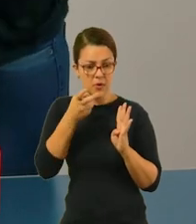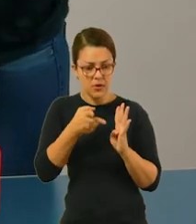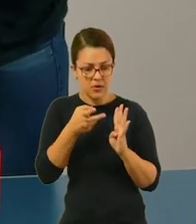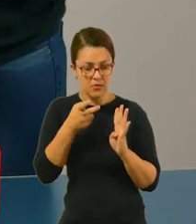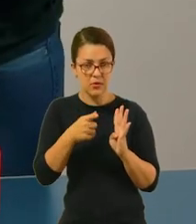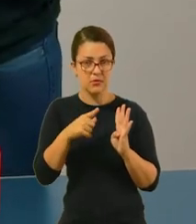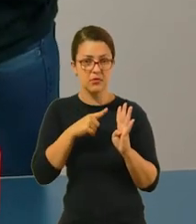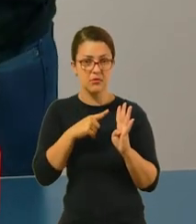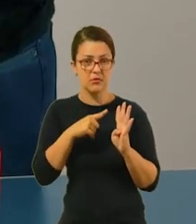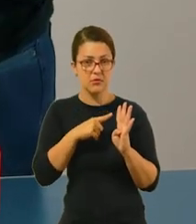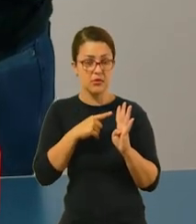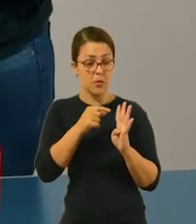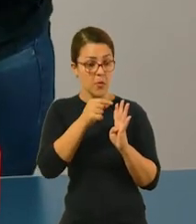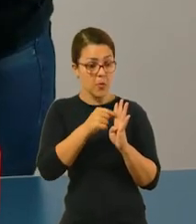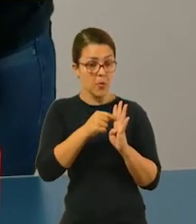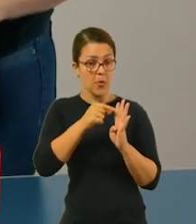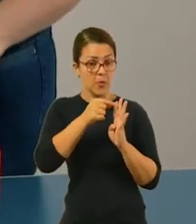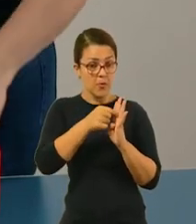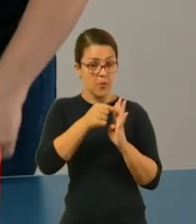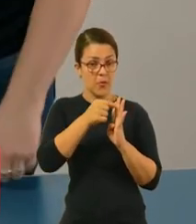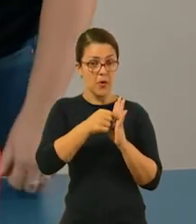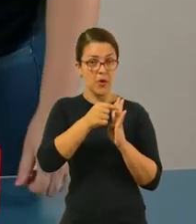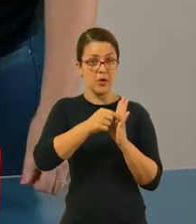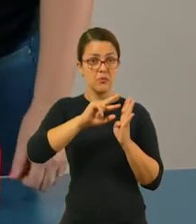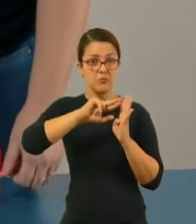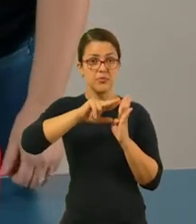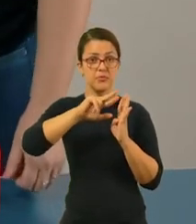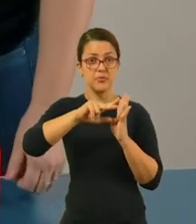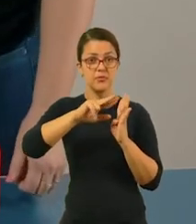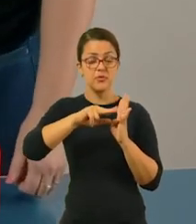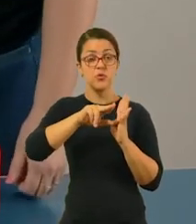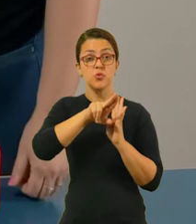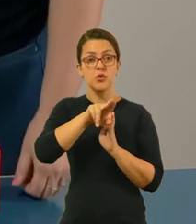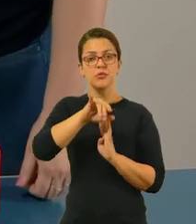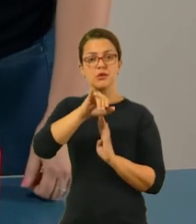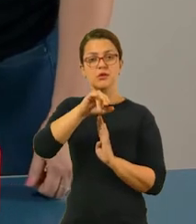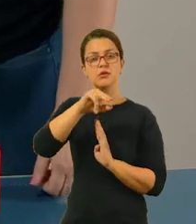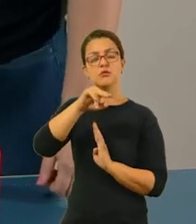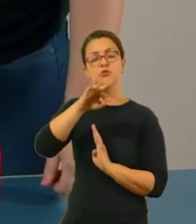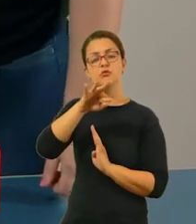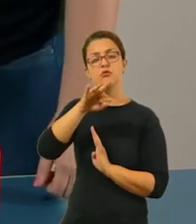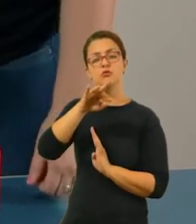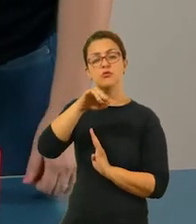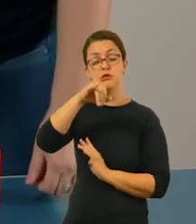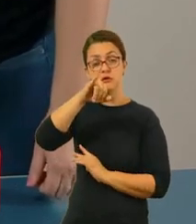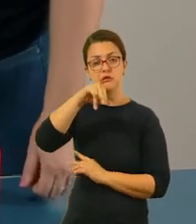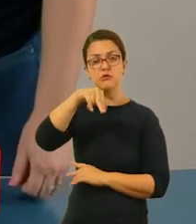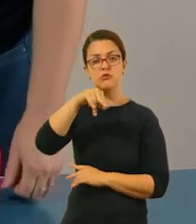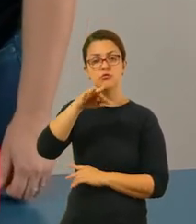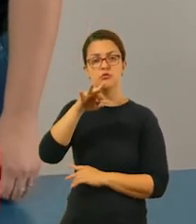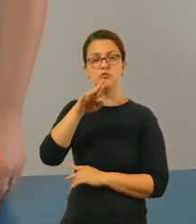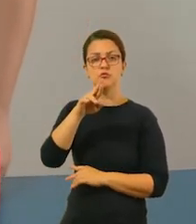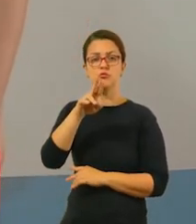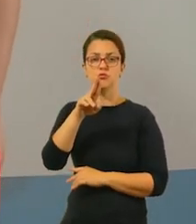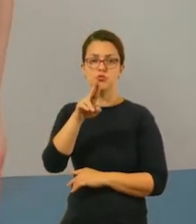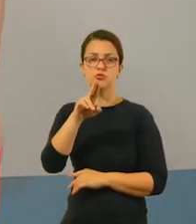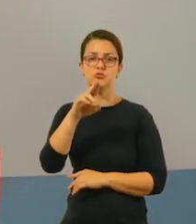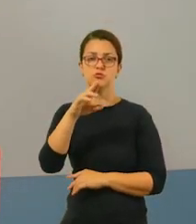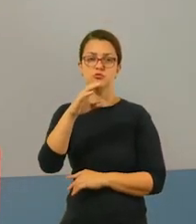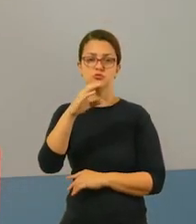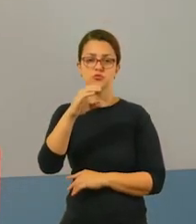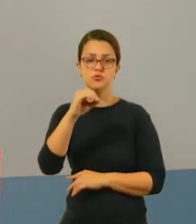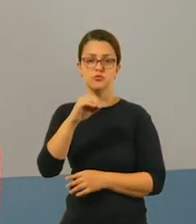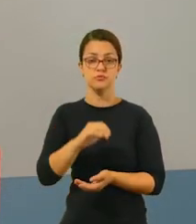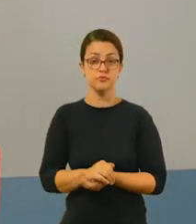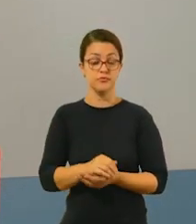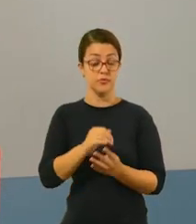cada sequência, há uma bolinha diferente, que chamaremos de intruso. Vamos ver. Você vai ter que encontrar o intruso.